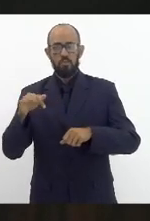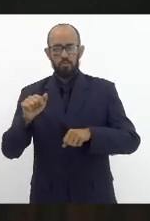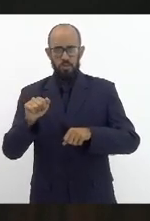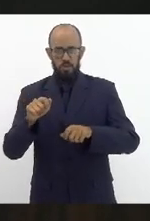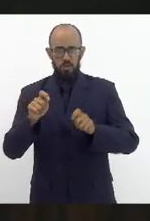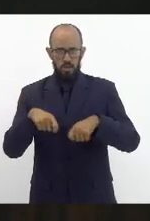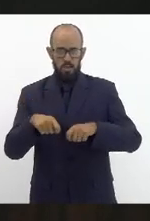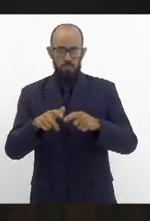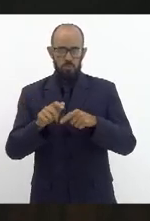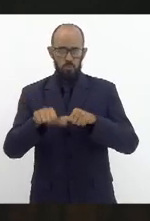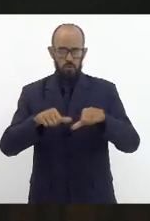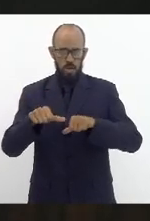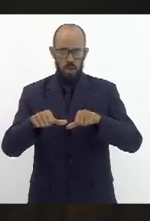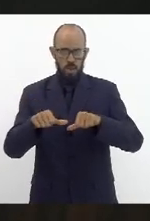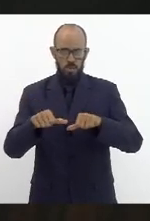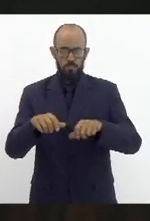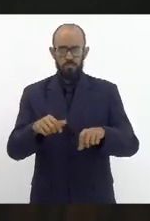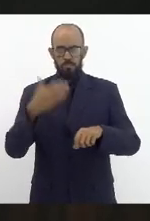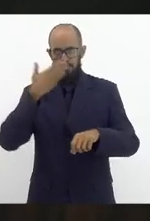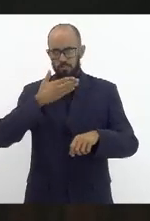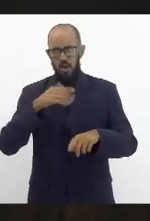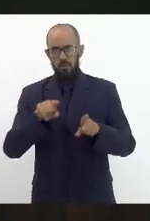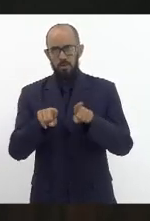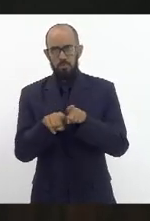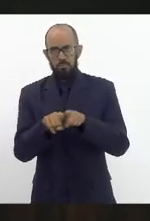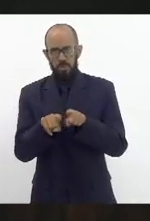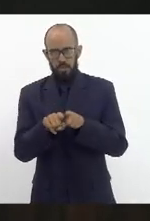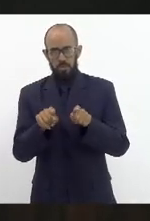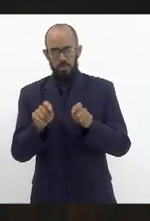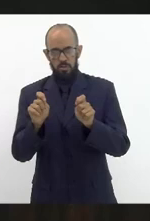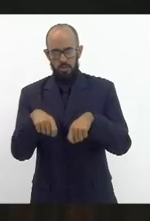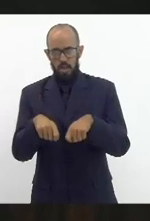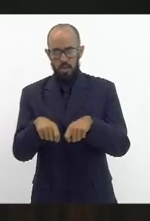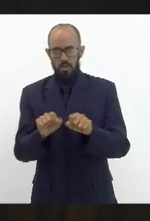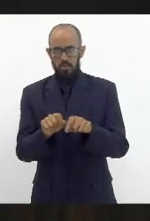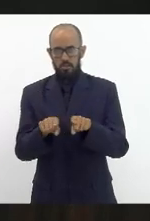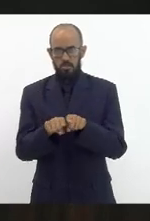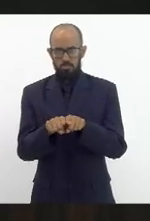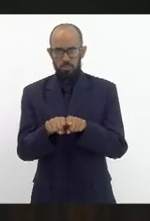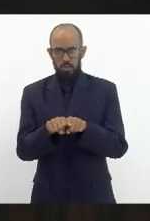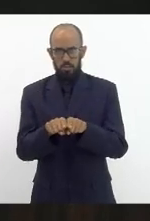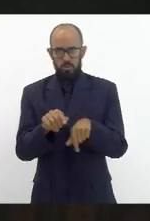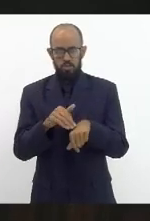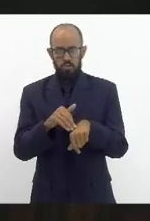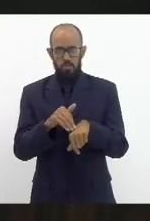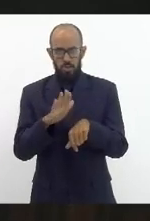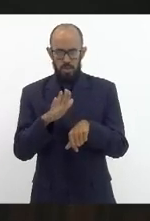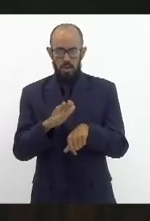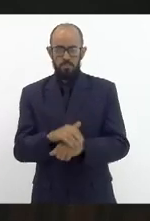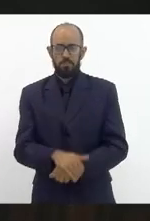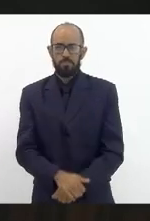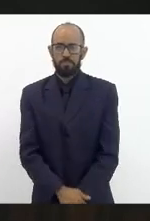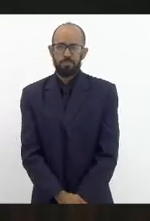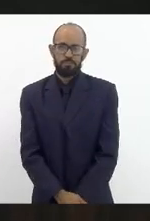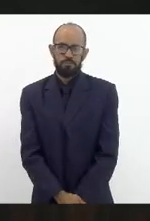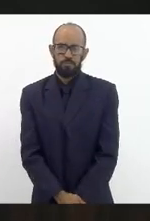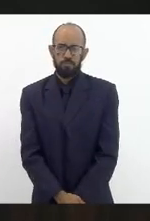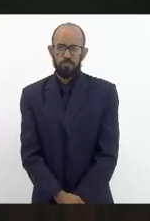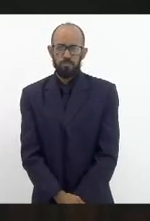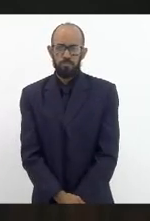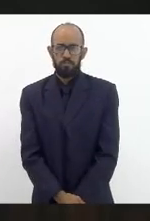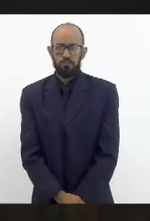provando que nós temos condições de aumentar isso. Olha que legal.